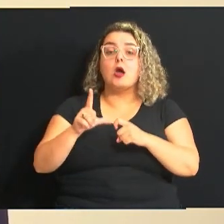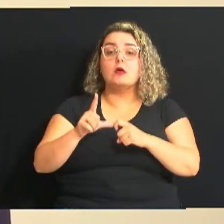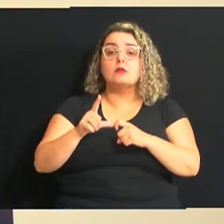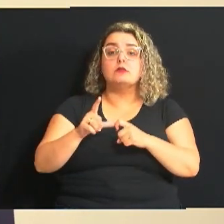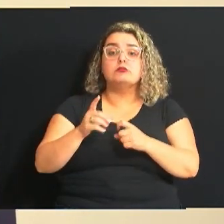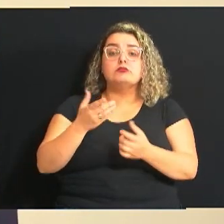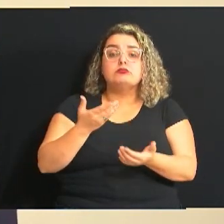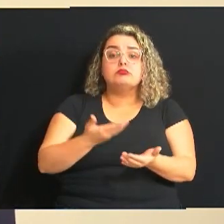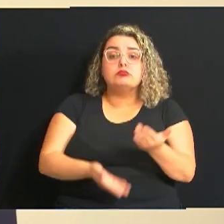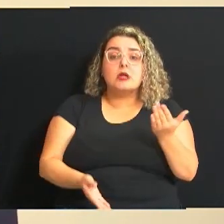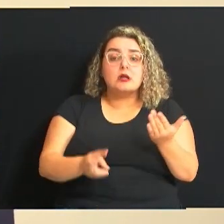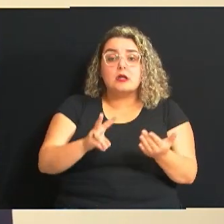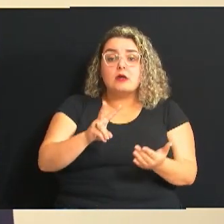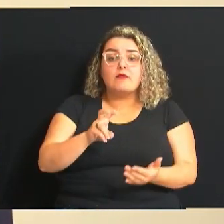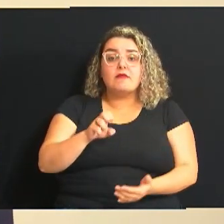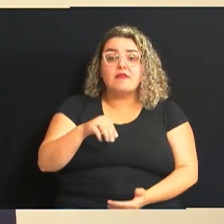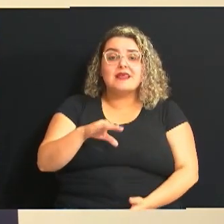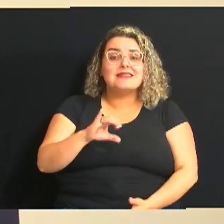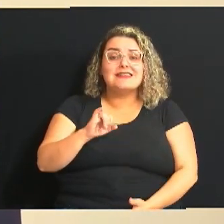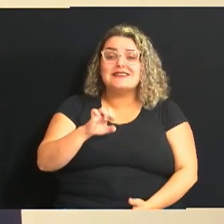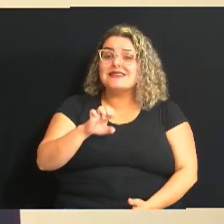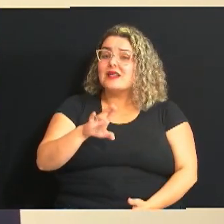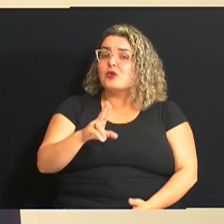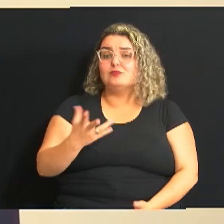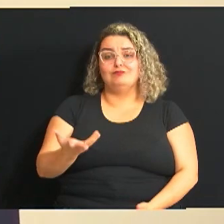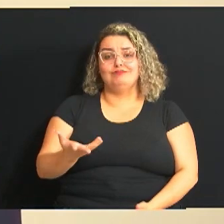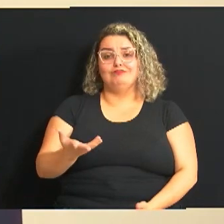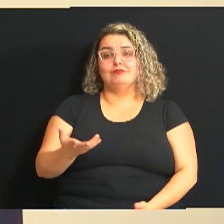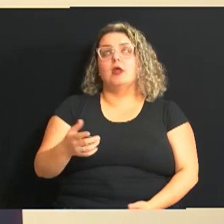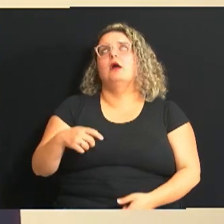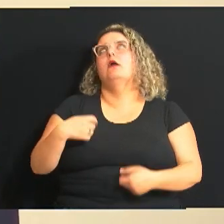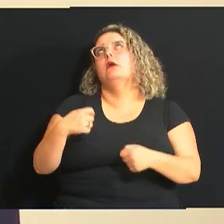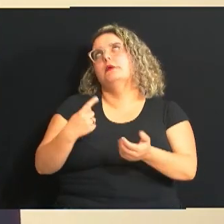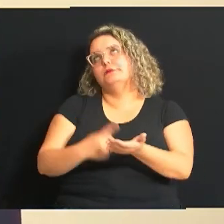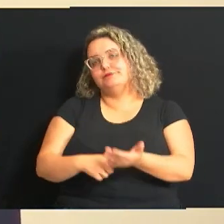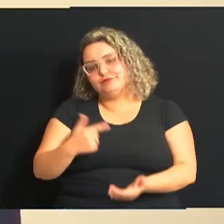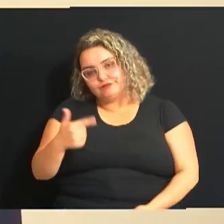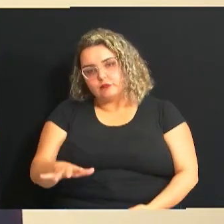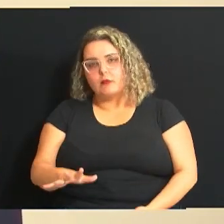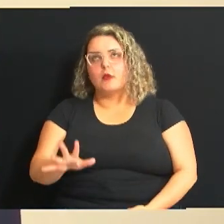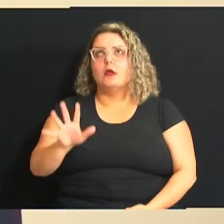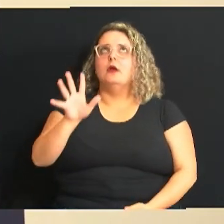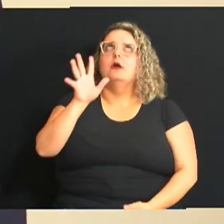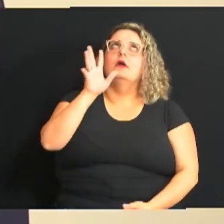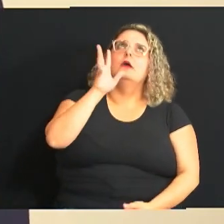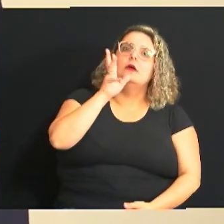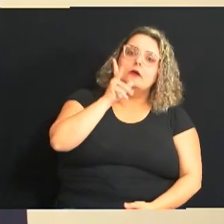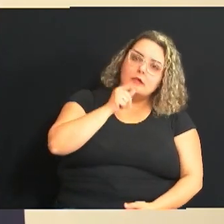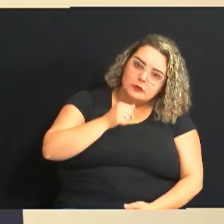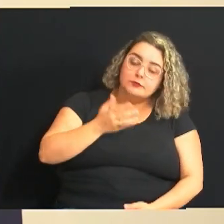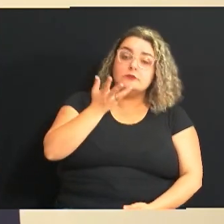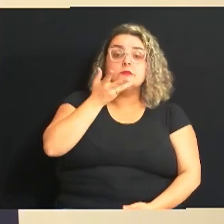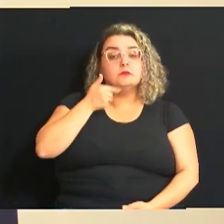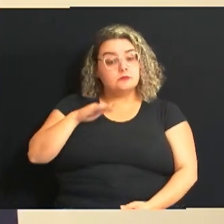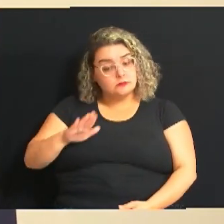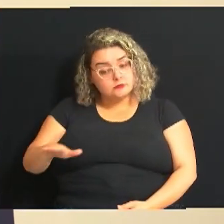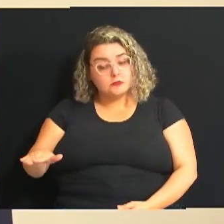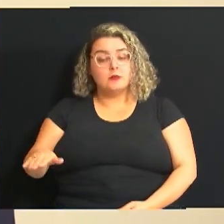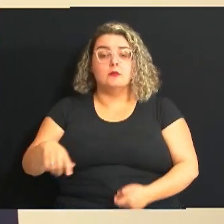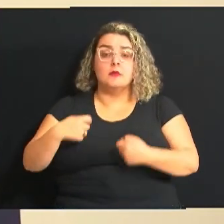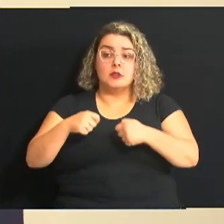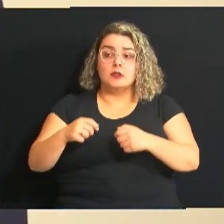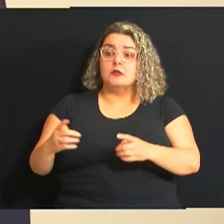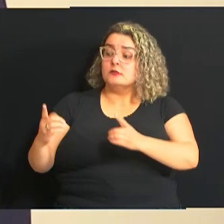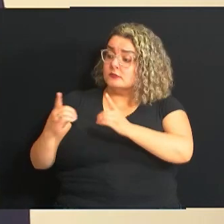vencido. Ela tem que desmarcar, e você sabe que quando ela desmarca o tempo, e geralmente a criança ela precisa passar por essa